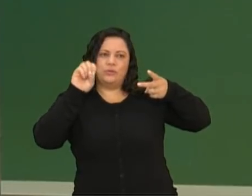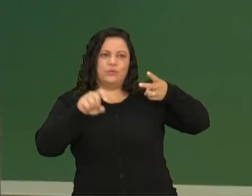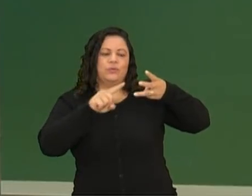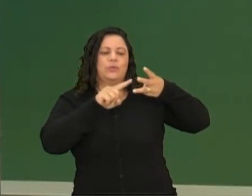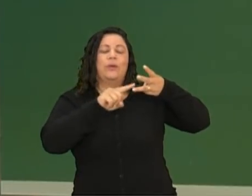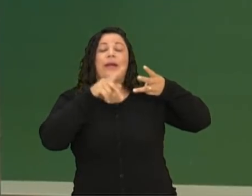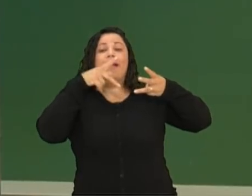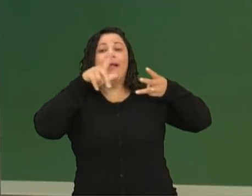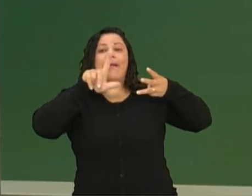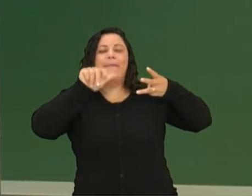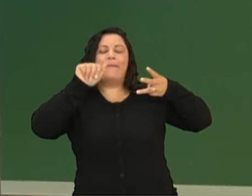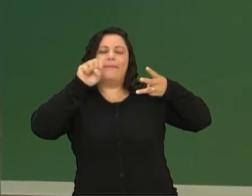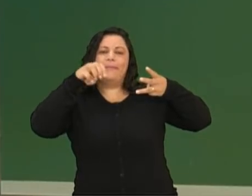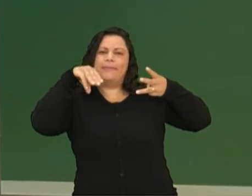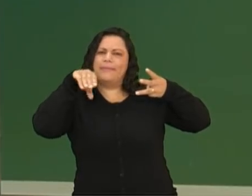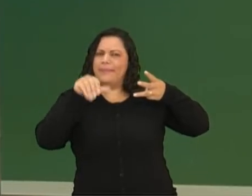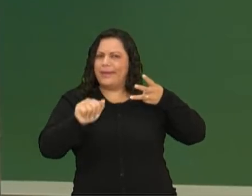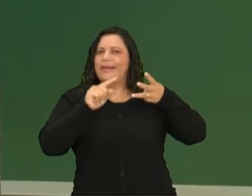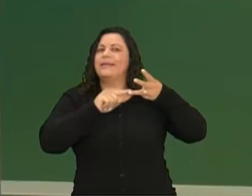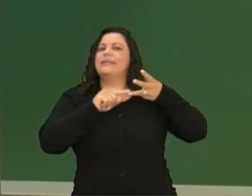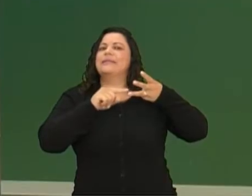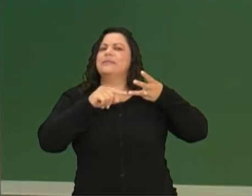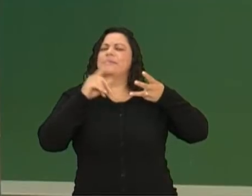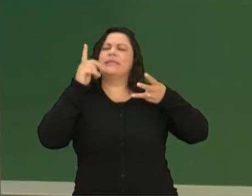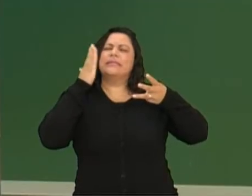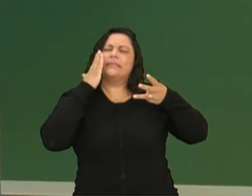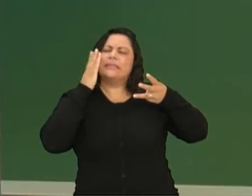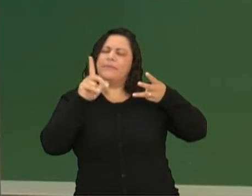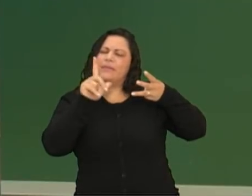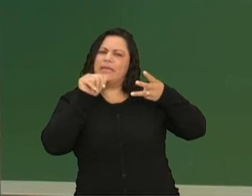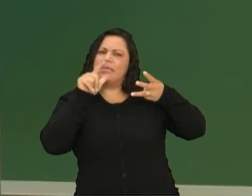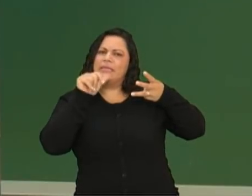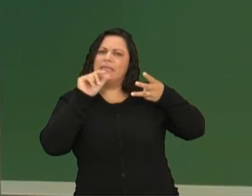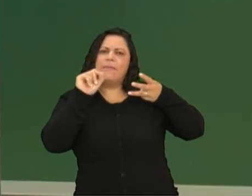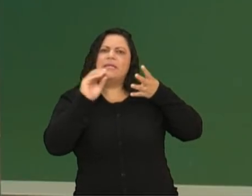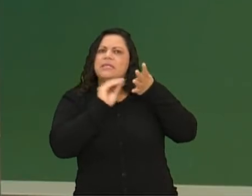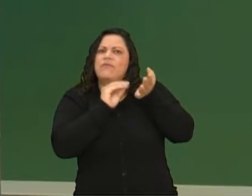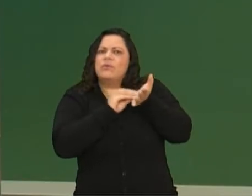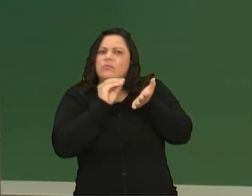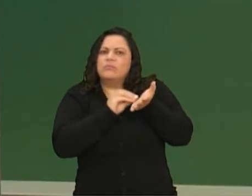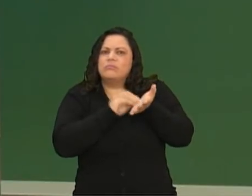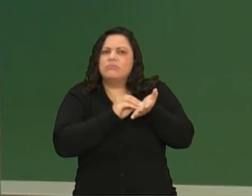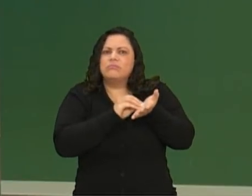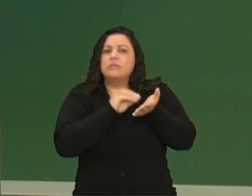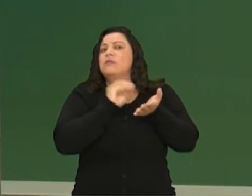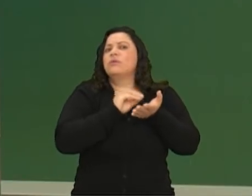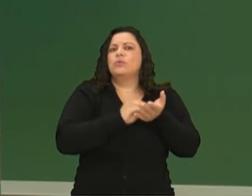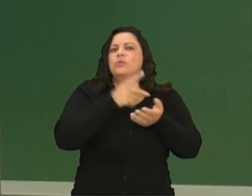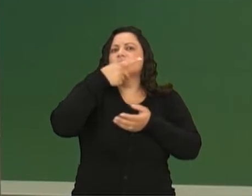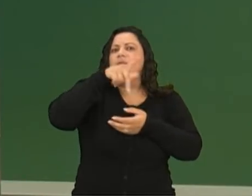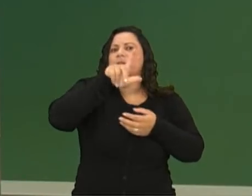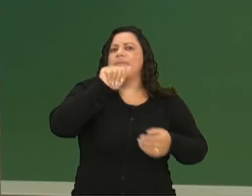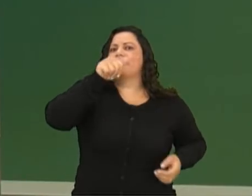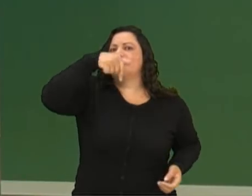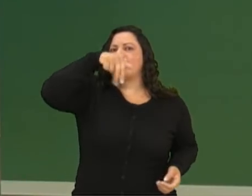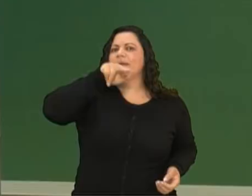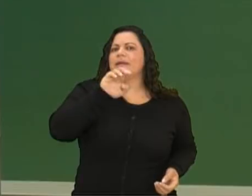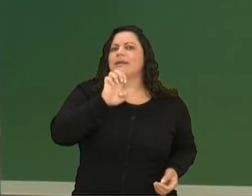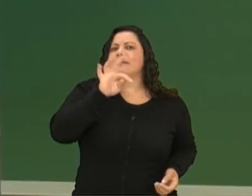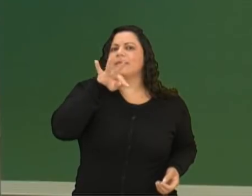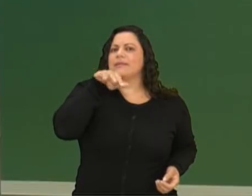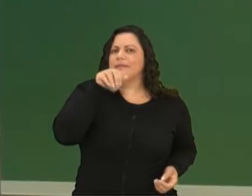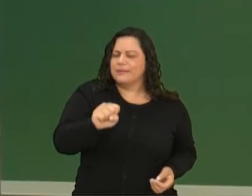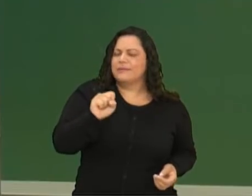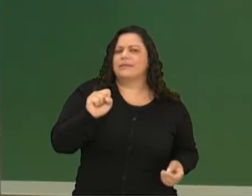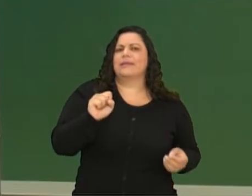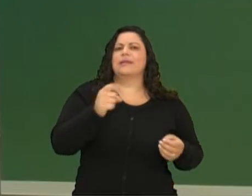parte líquida, não sabe? Mas o que está faltando aqui? As plaquetas. Então, o correto mesmo é a gente dizer que o sangue é